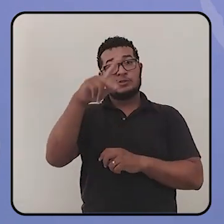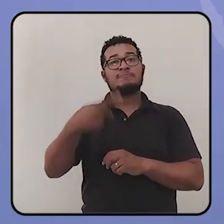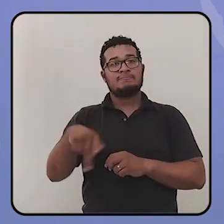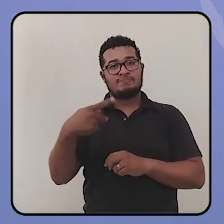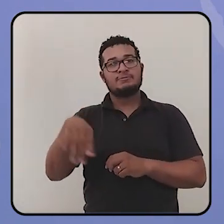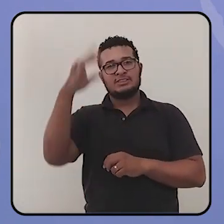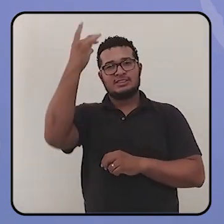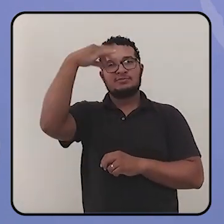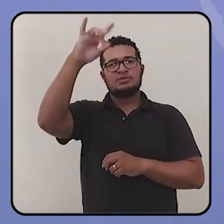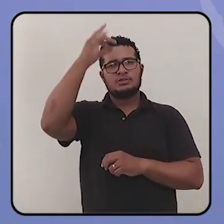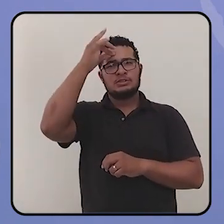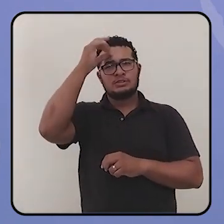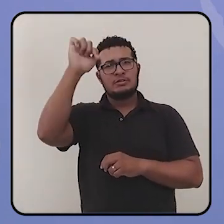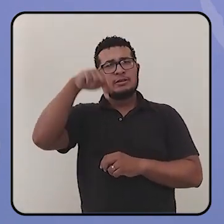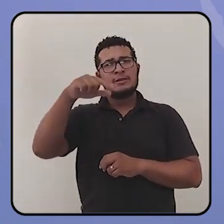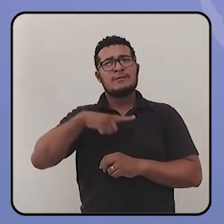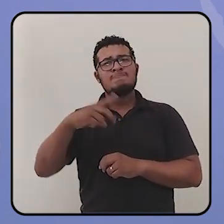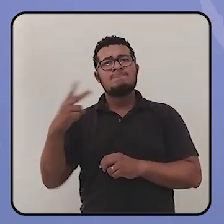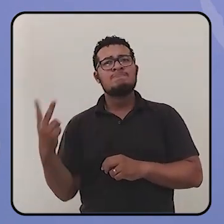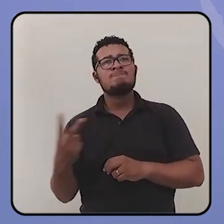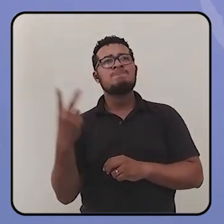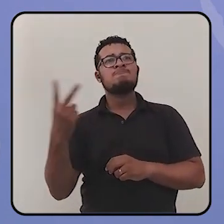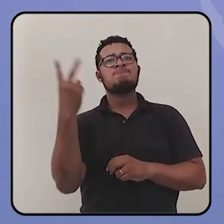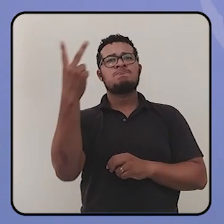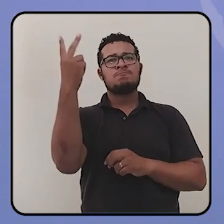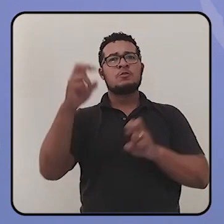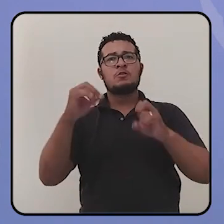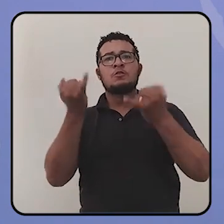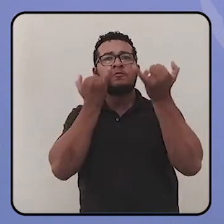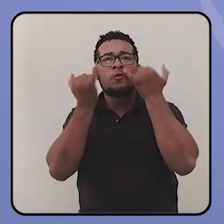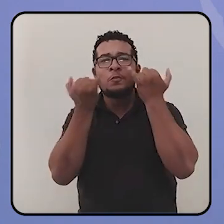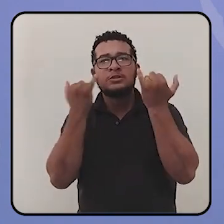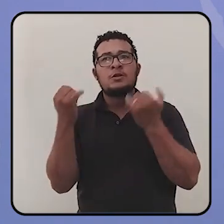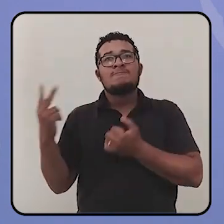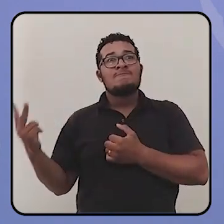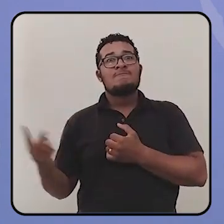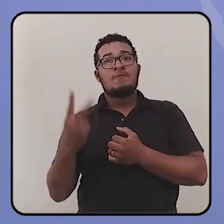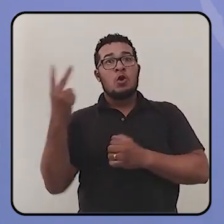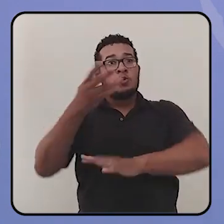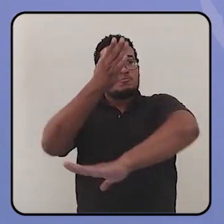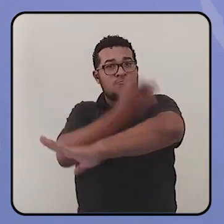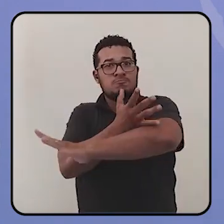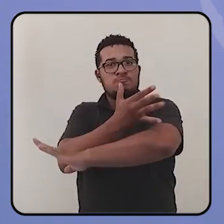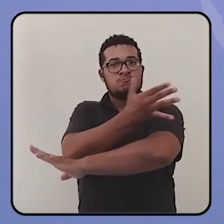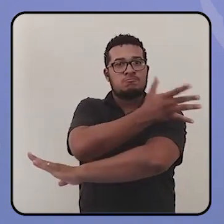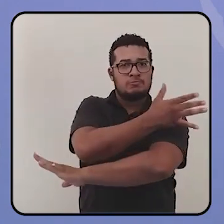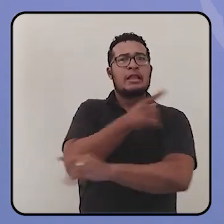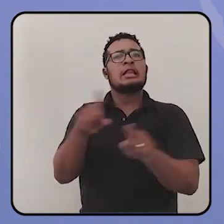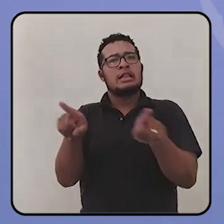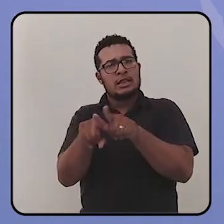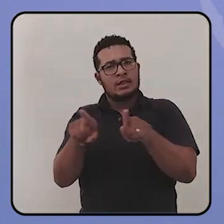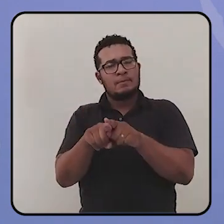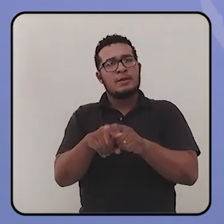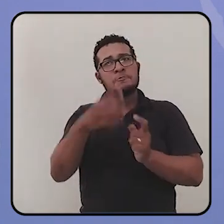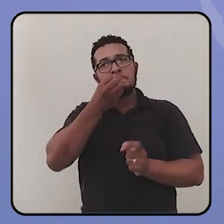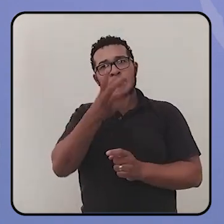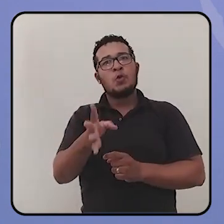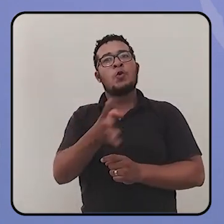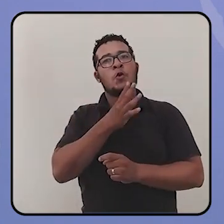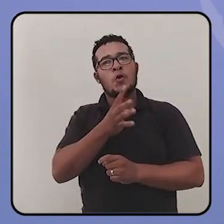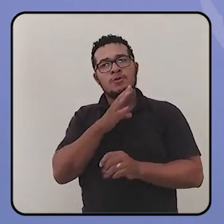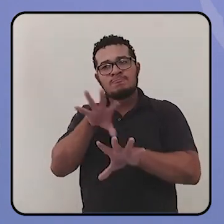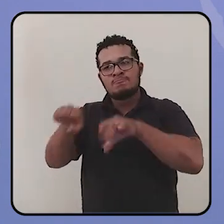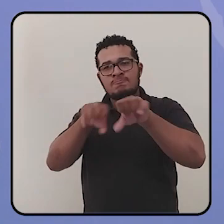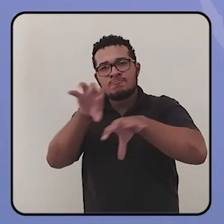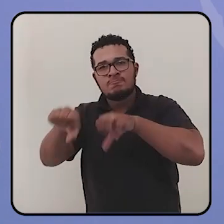do nosso estado. O Espírito Santo é riquíssimo em informações pré-históricas também, arqueológicas também. Vale a